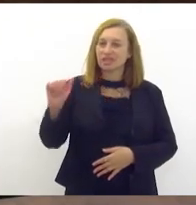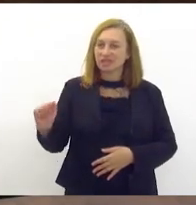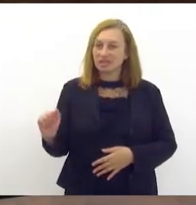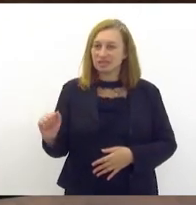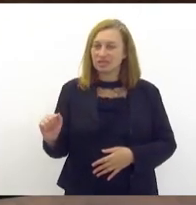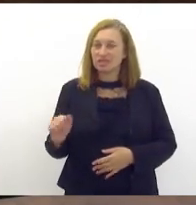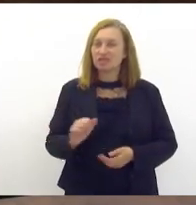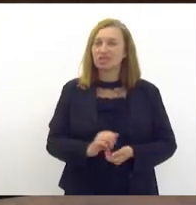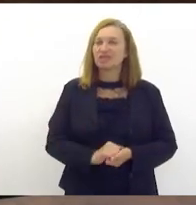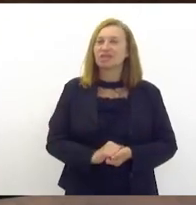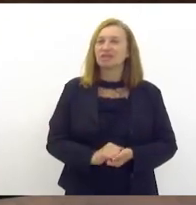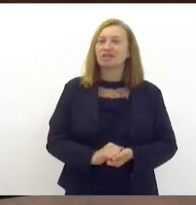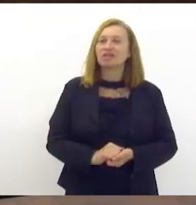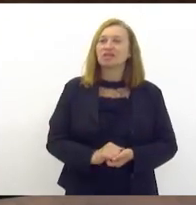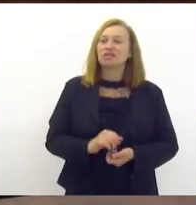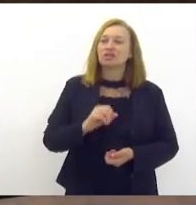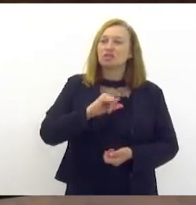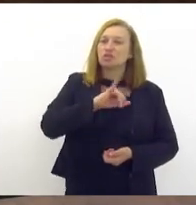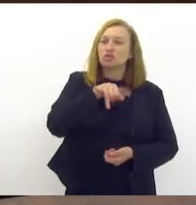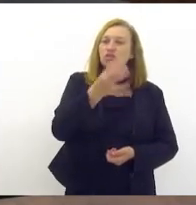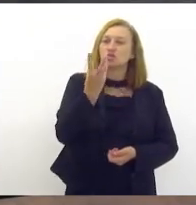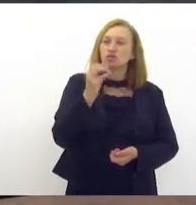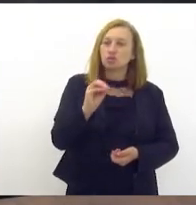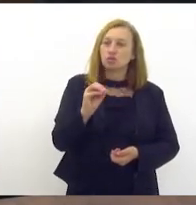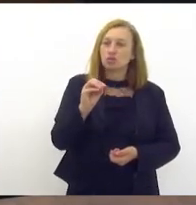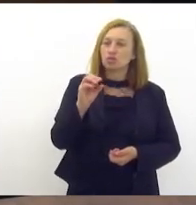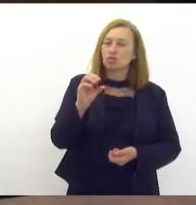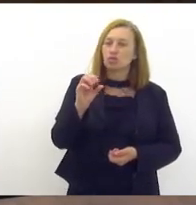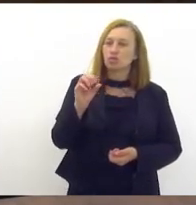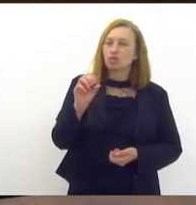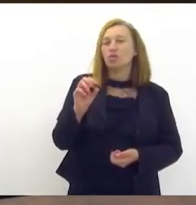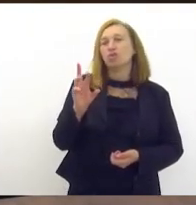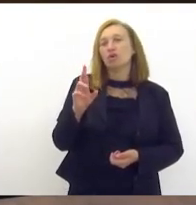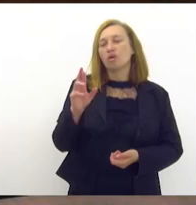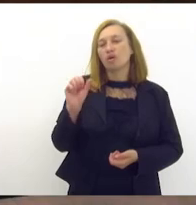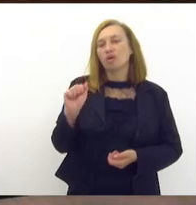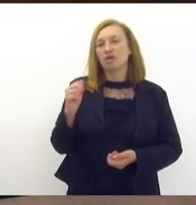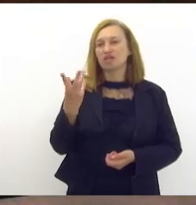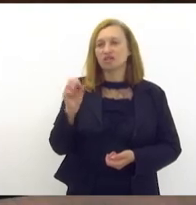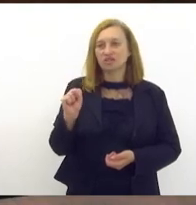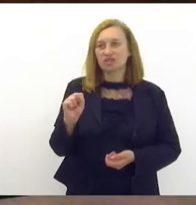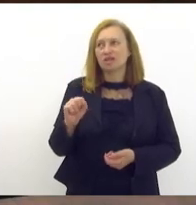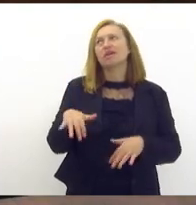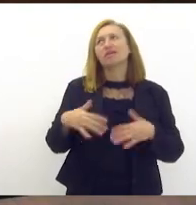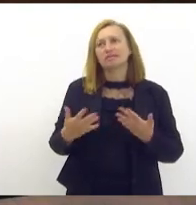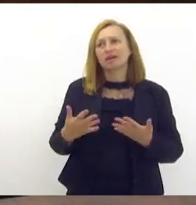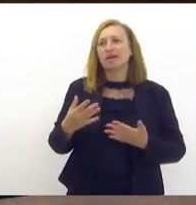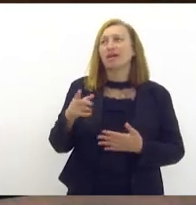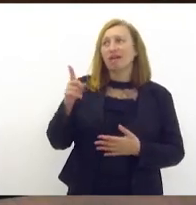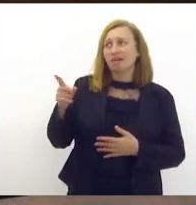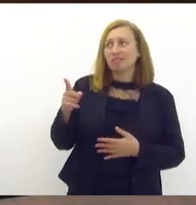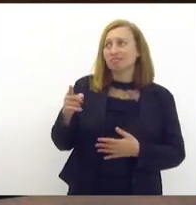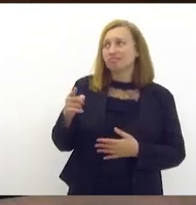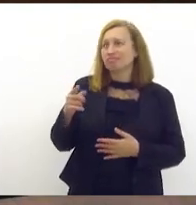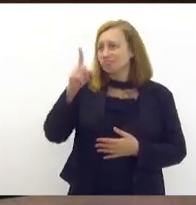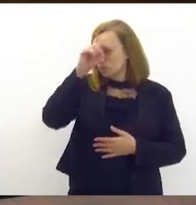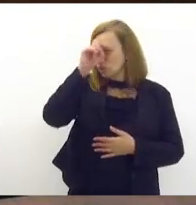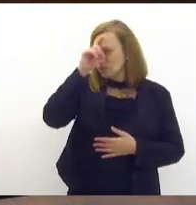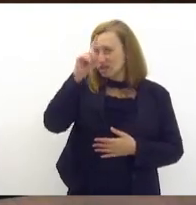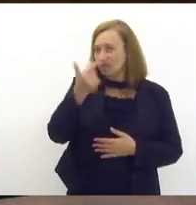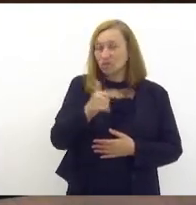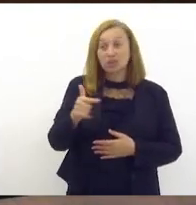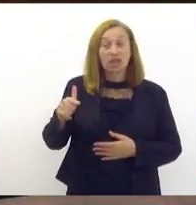Armelau, do Júlio Rocha. Claro, lá não cabe 70 deputados, eu tenho